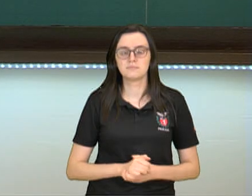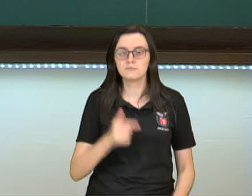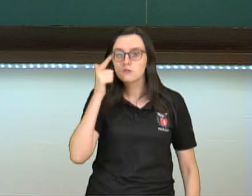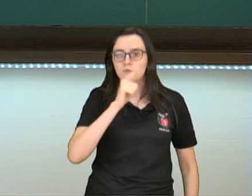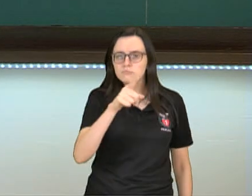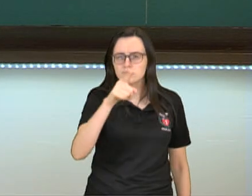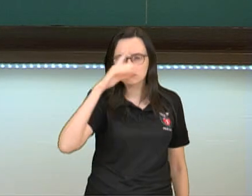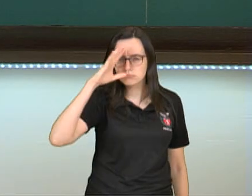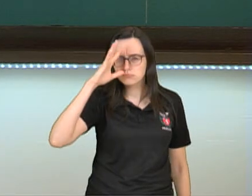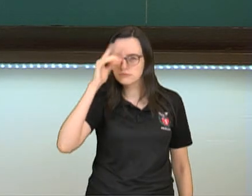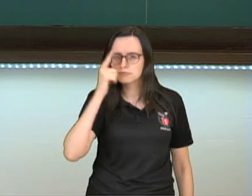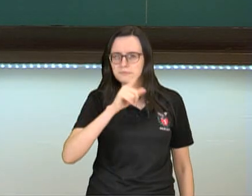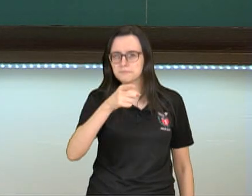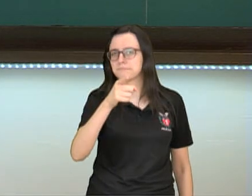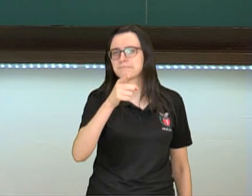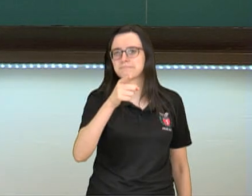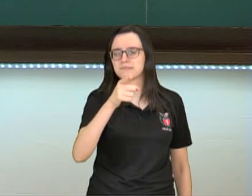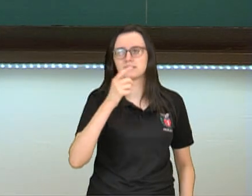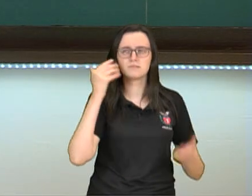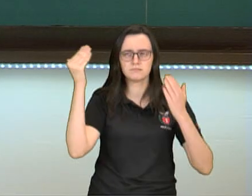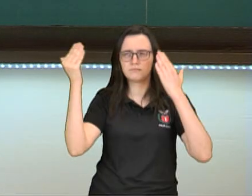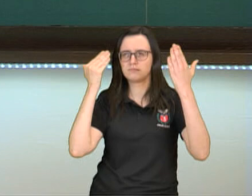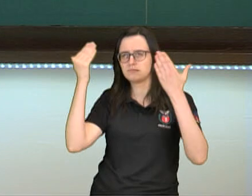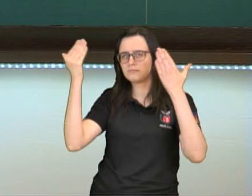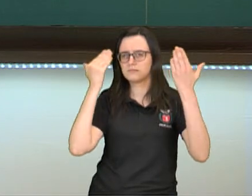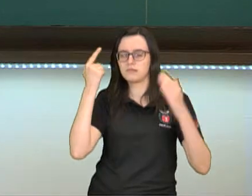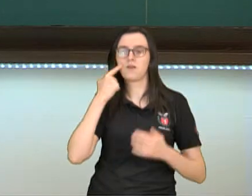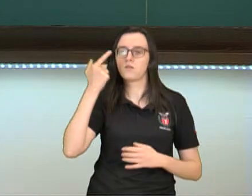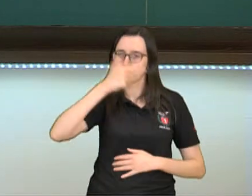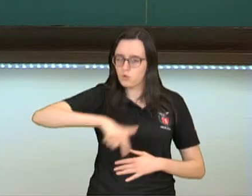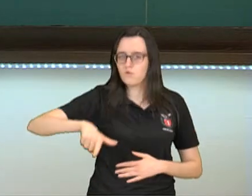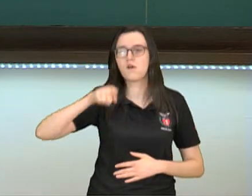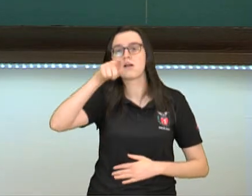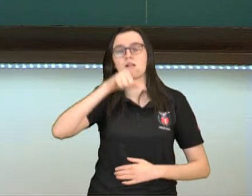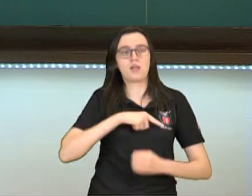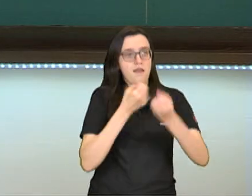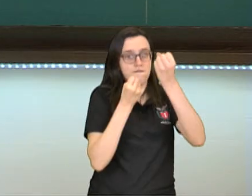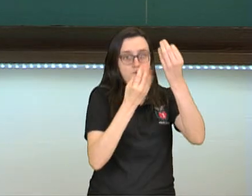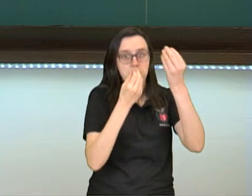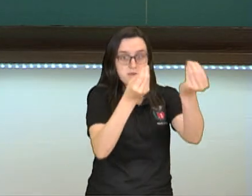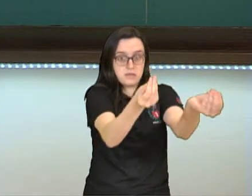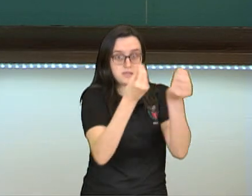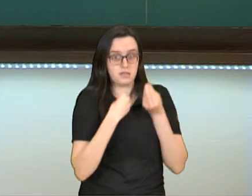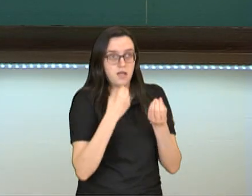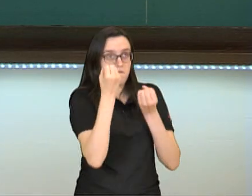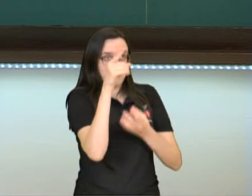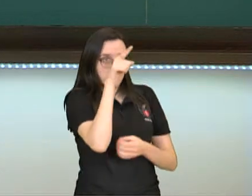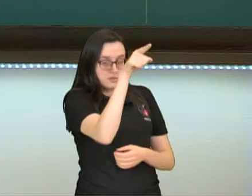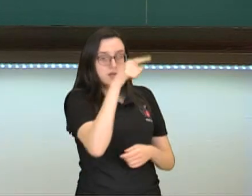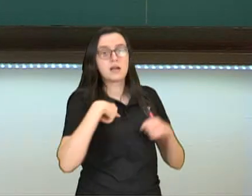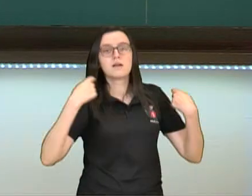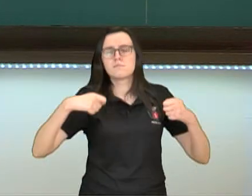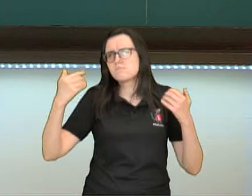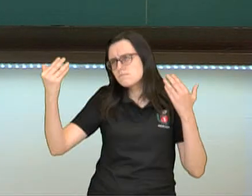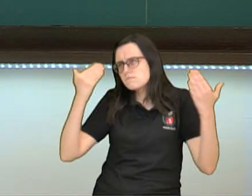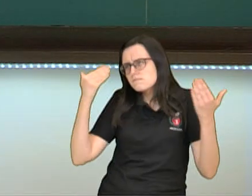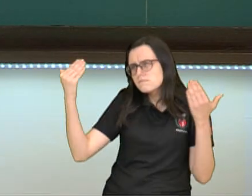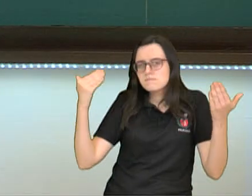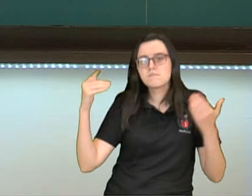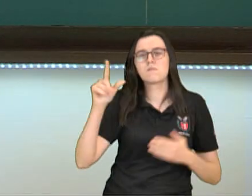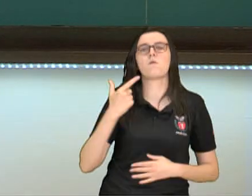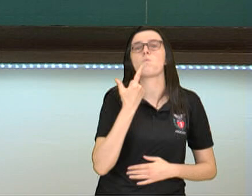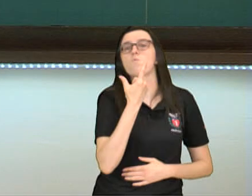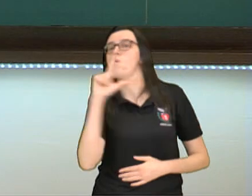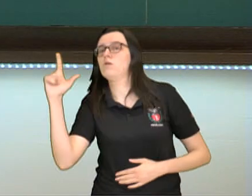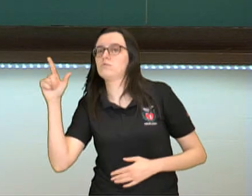Conseguiu pensar na ideia? Comparação de novo, gente. Você tem uma informação dada e você precisa comparar com